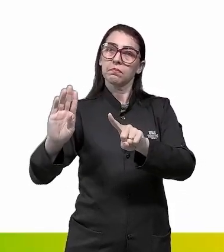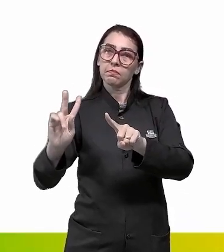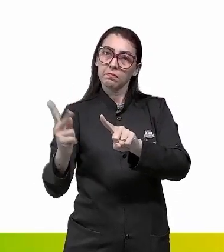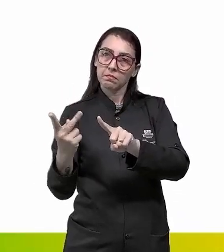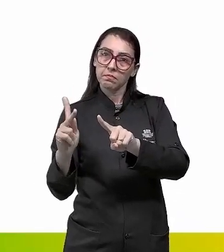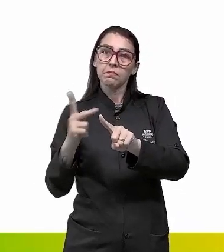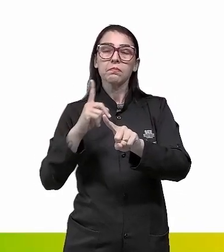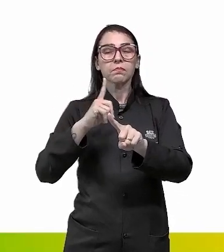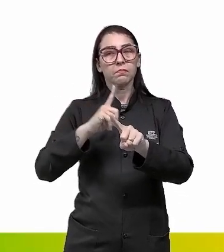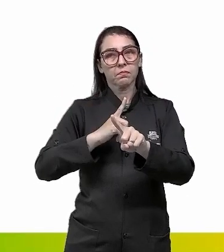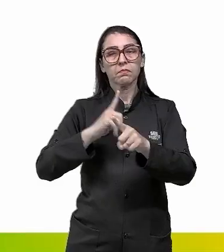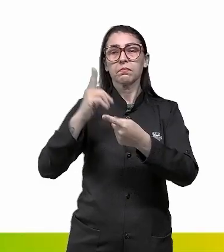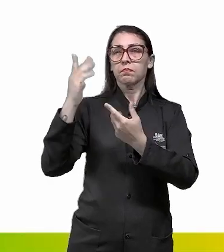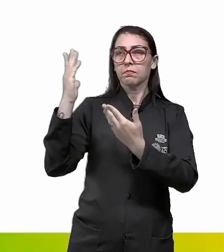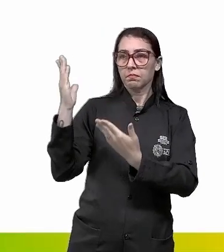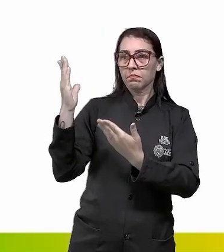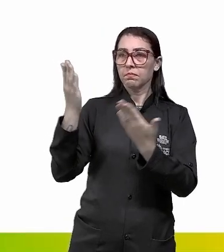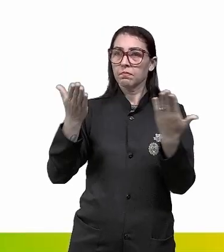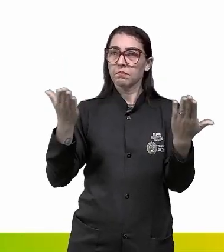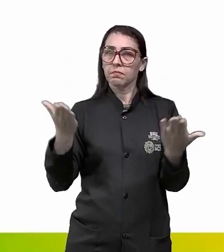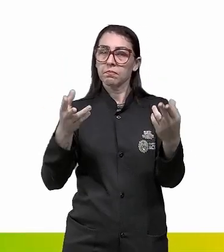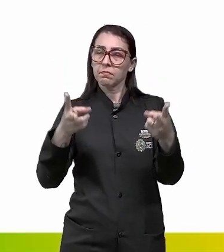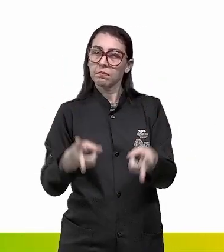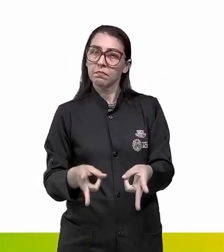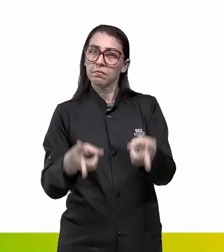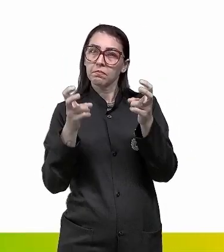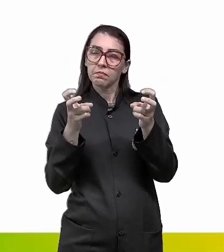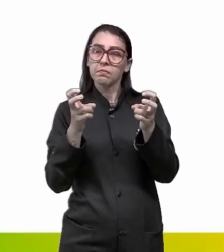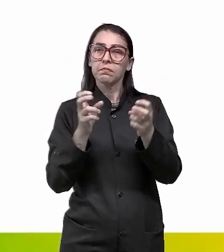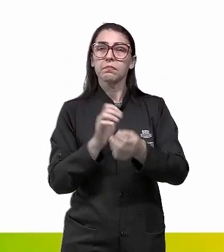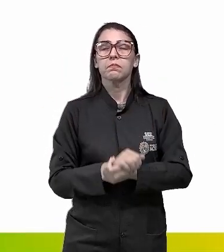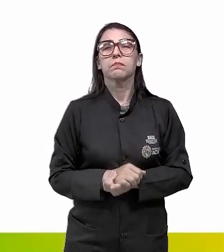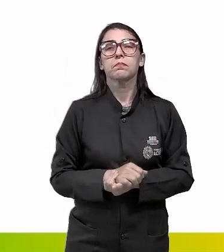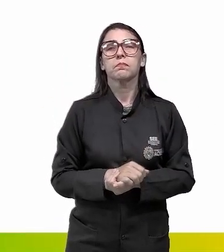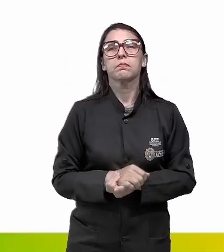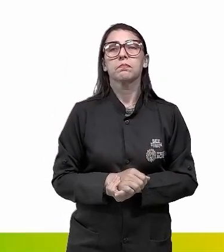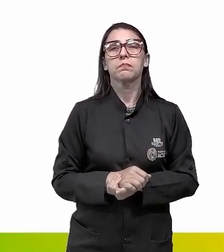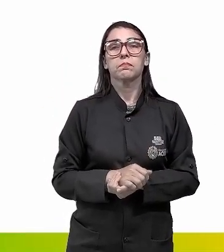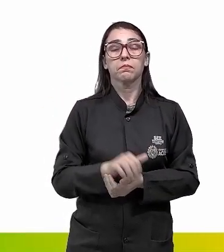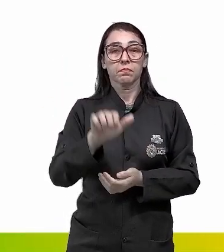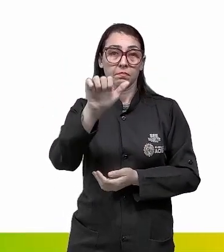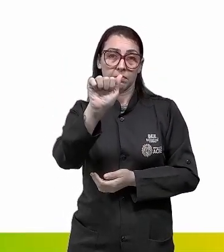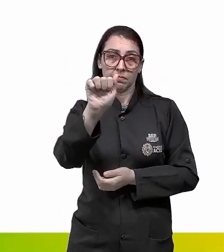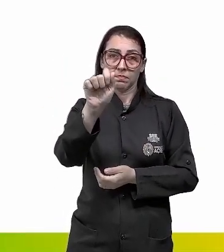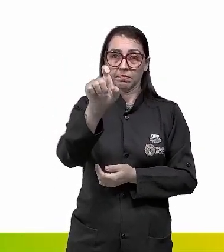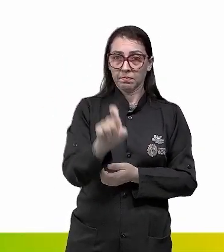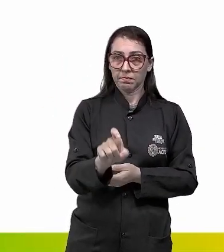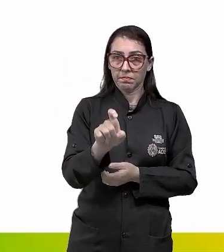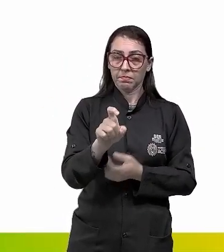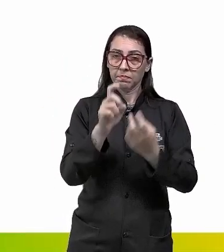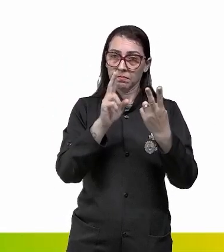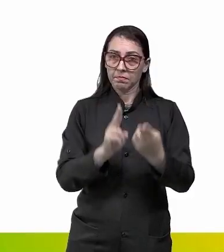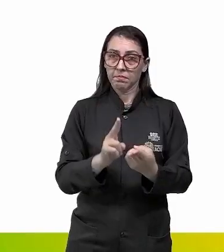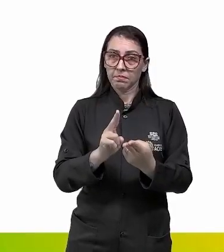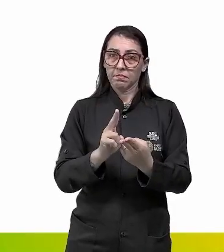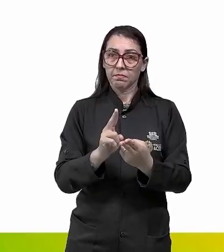essa função aqui. Agora veja o seguinte, ó, que ax igual